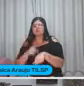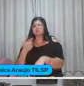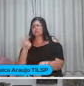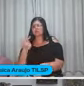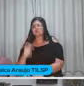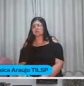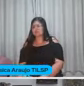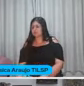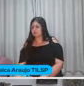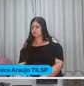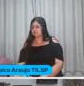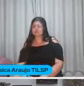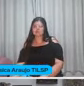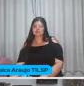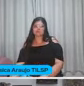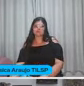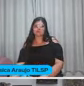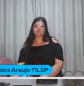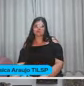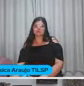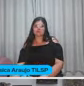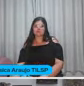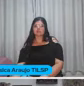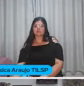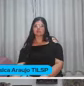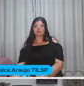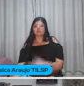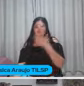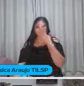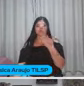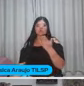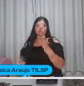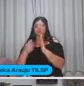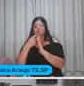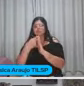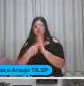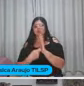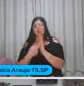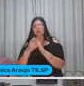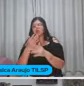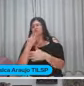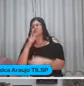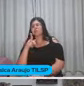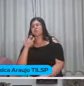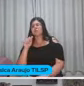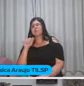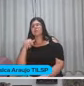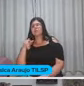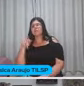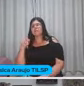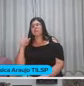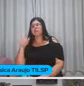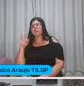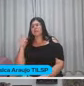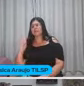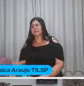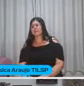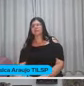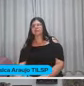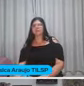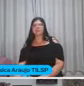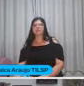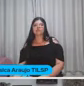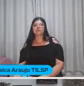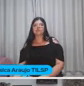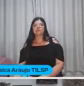Puxa Ainda poderia trabalhar os tipos de palmito Palmito sustentável, né? Exatamente Proibido,